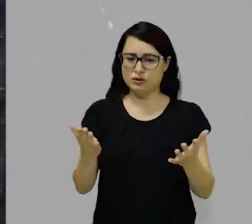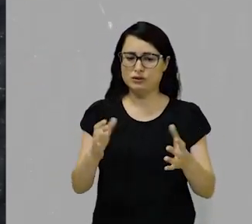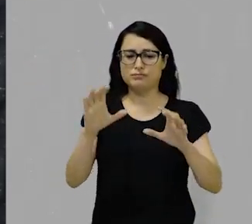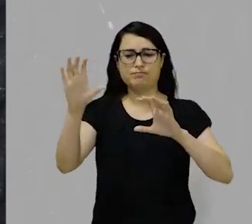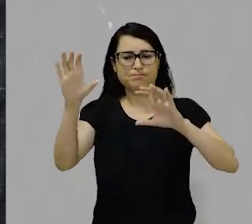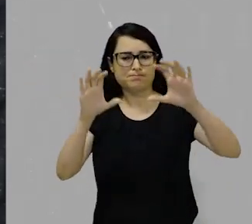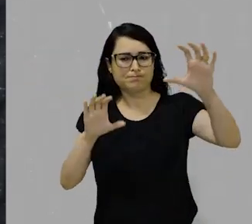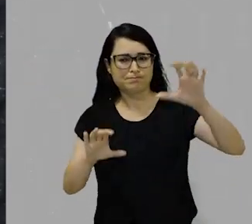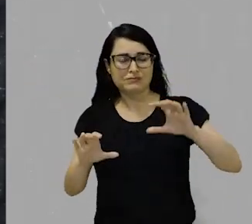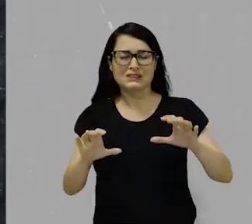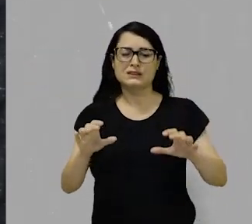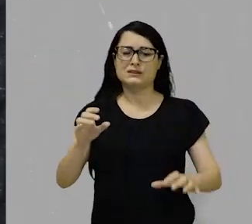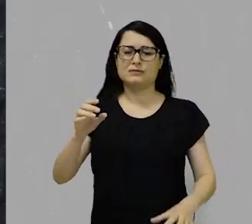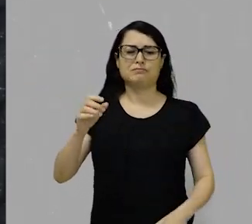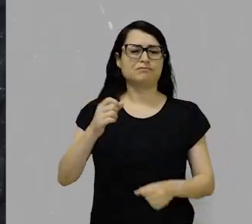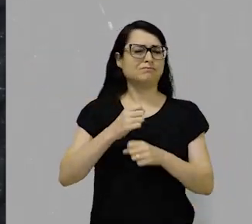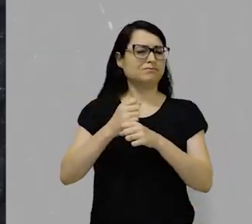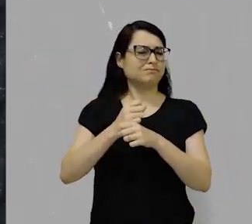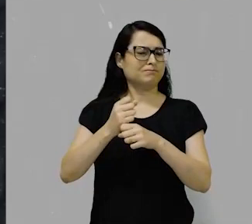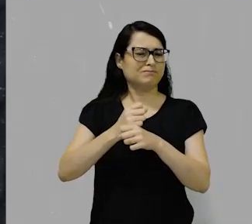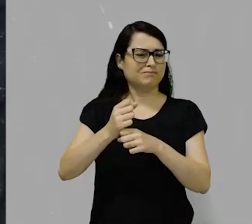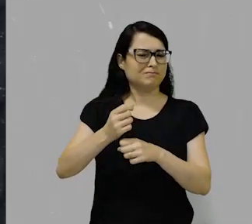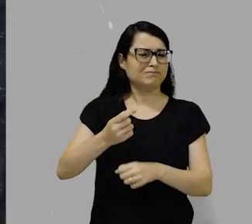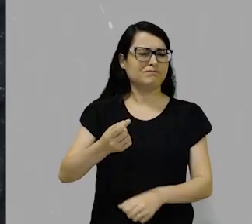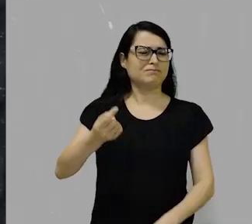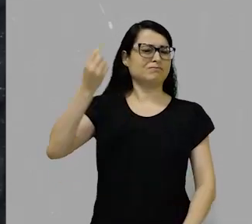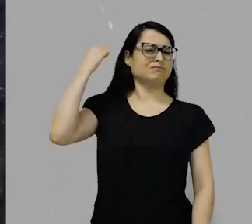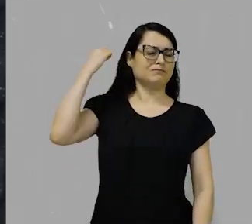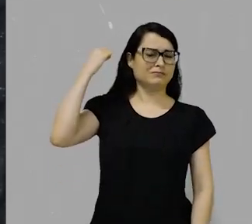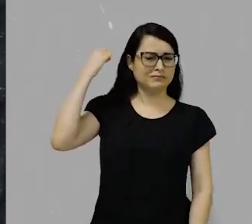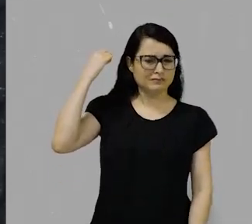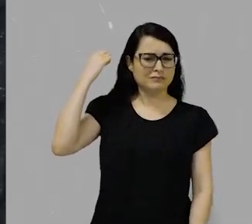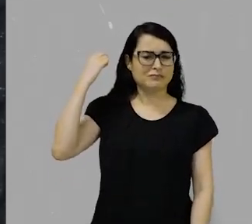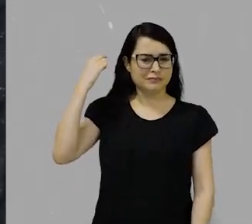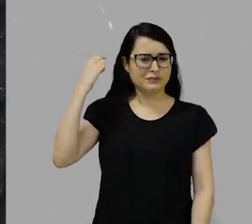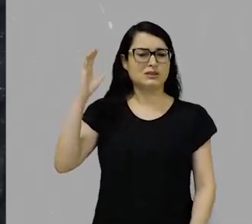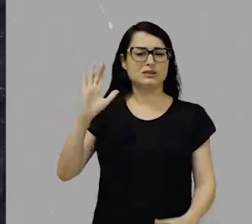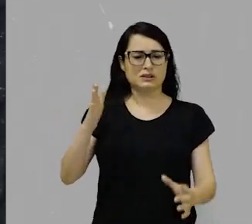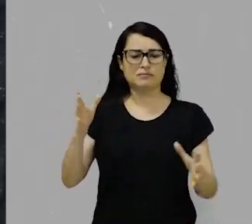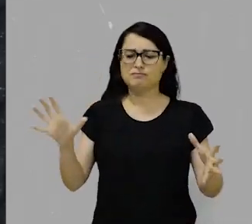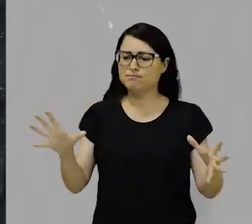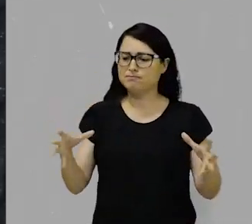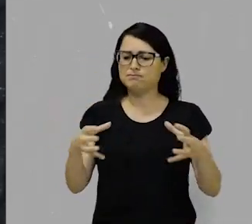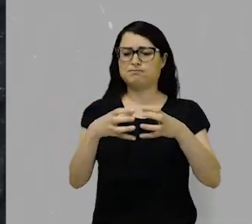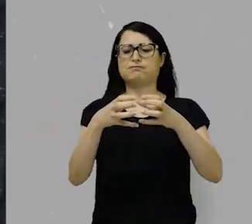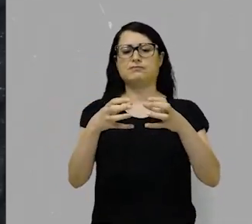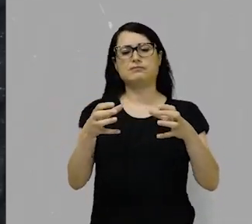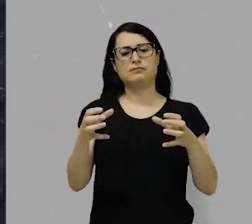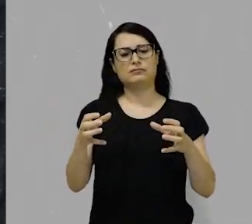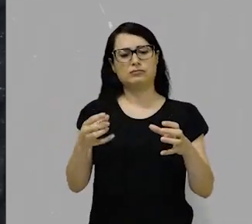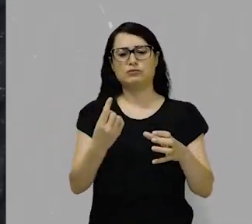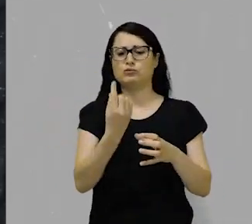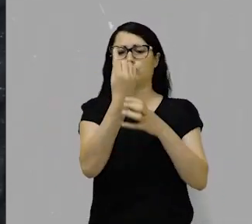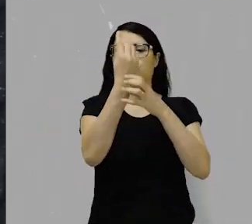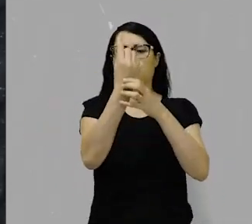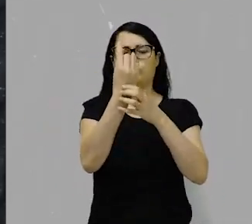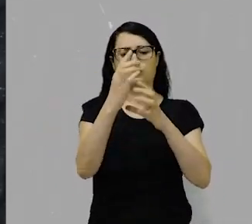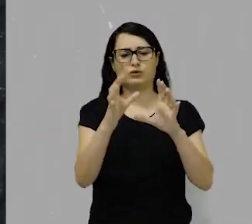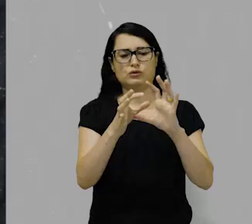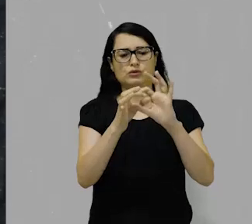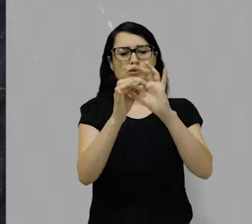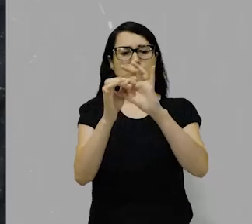separados, há milhões de anos atrás, estiveram unidos em um só continente que ele denominou de